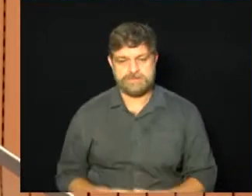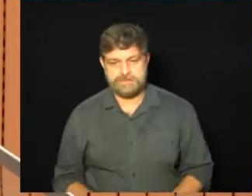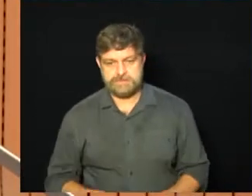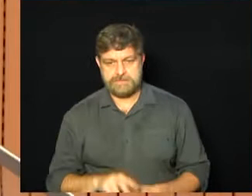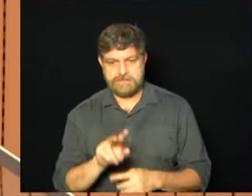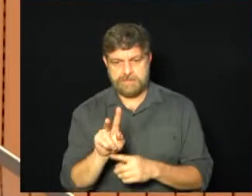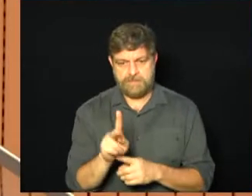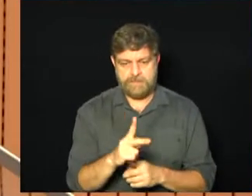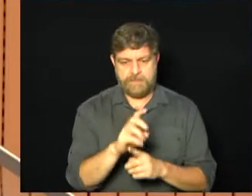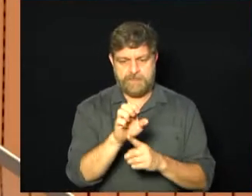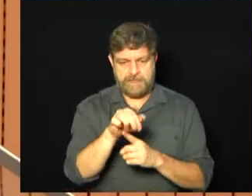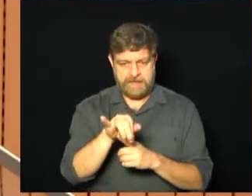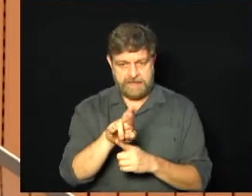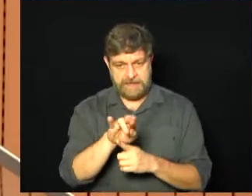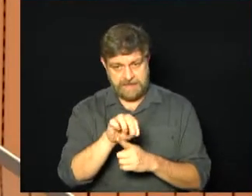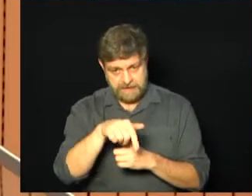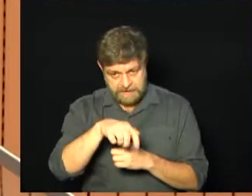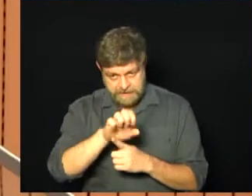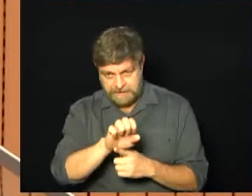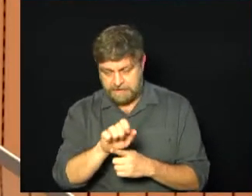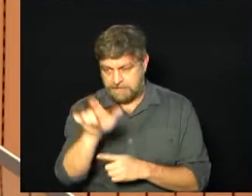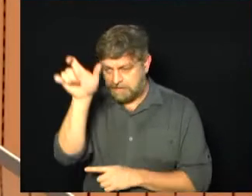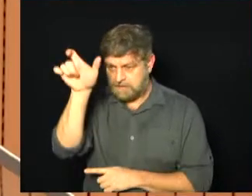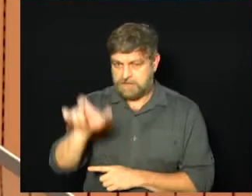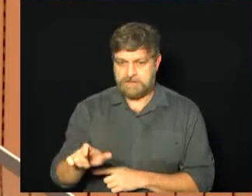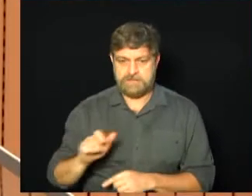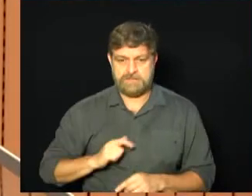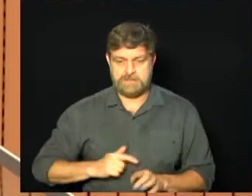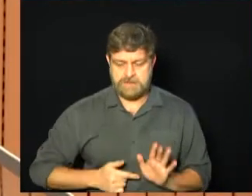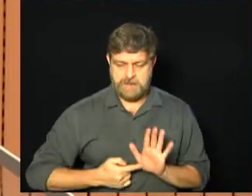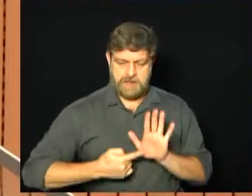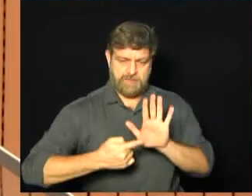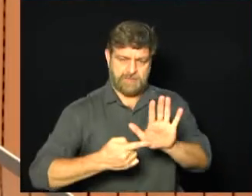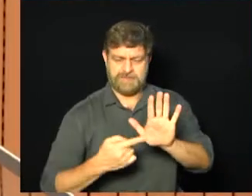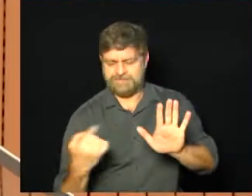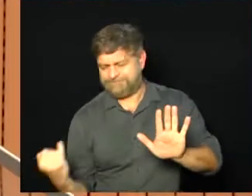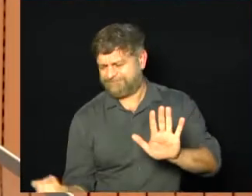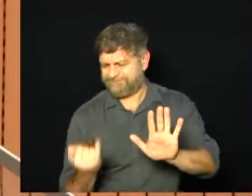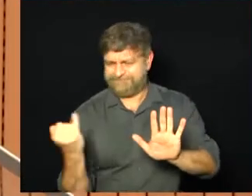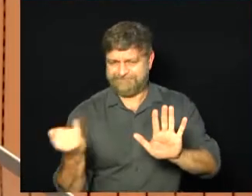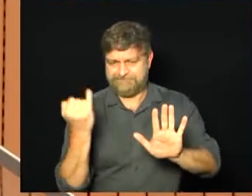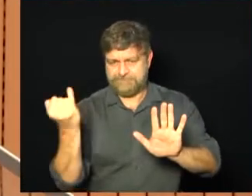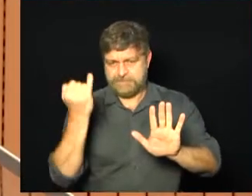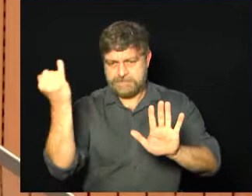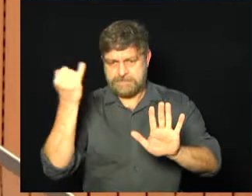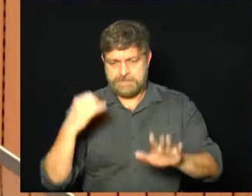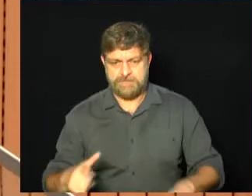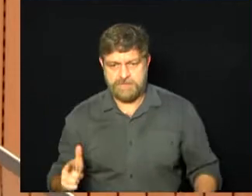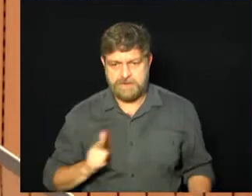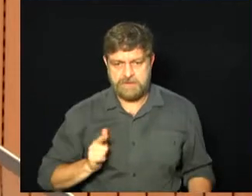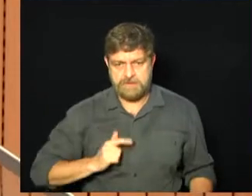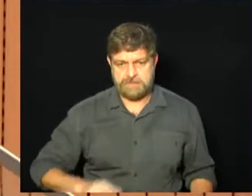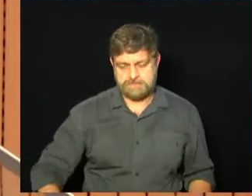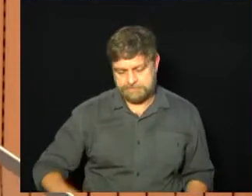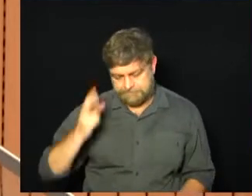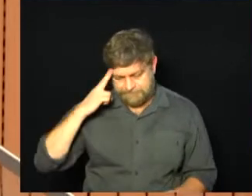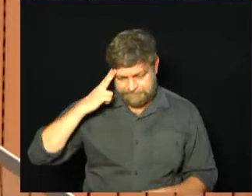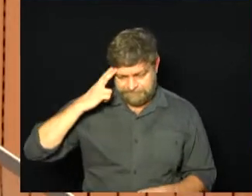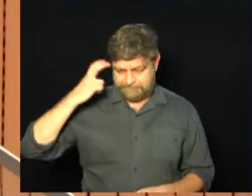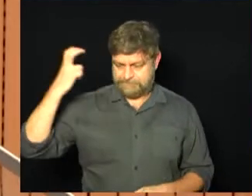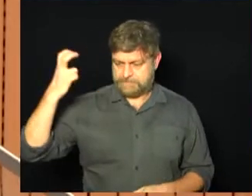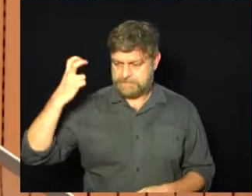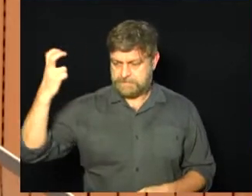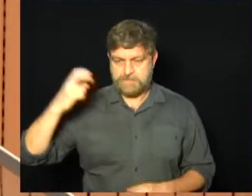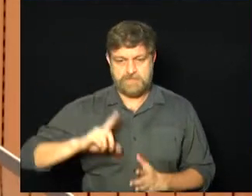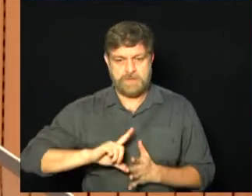Coelho Neto protagoniza papel valiosíssimo nesse triunvirato intelectual,